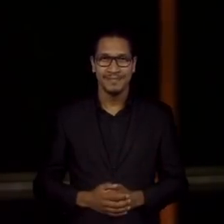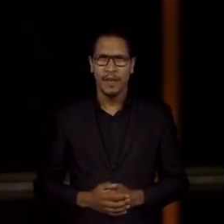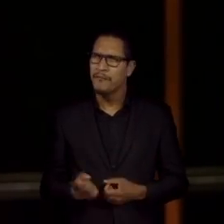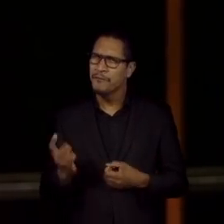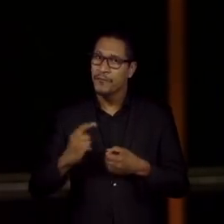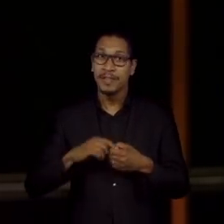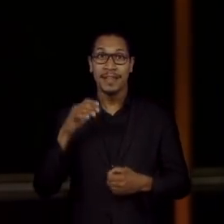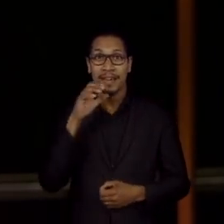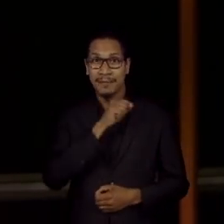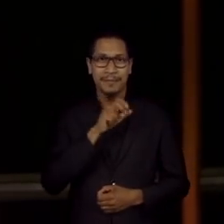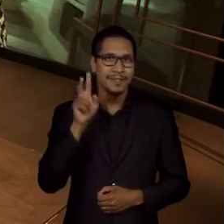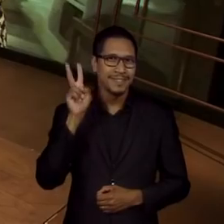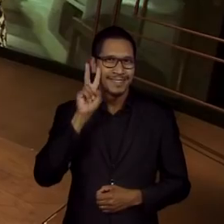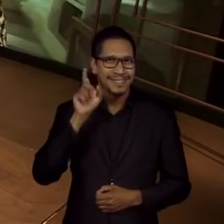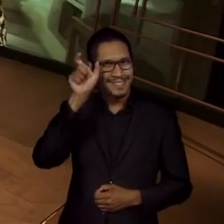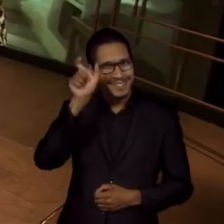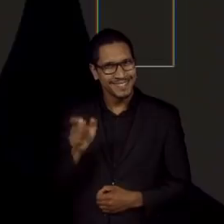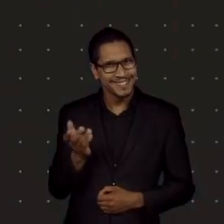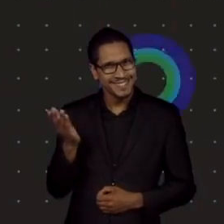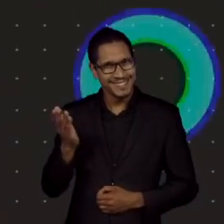com Wanderleia.